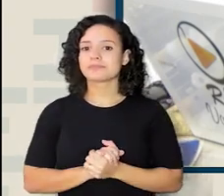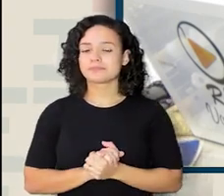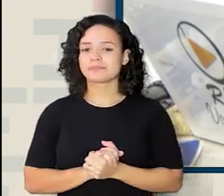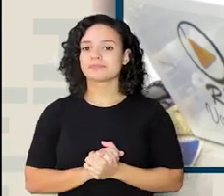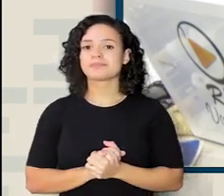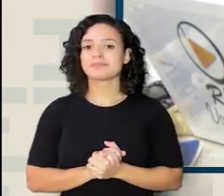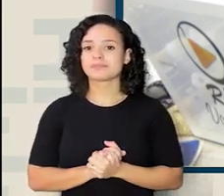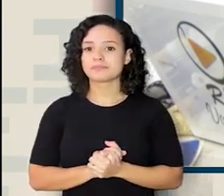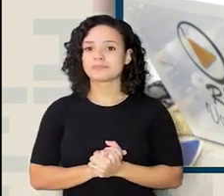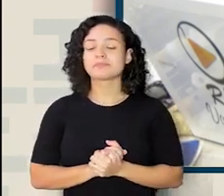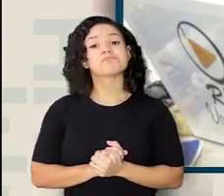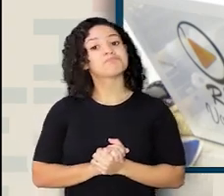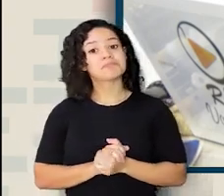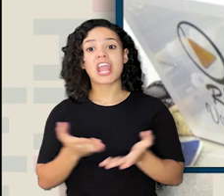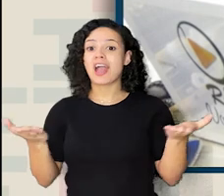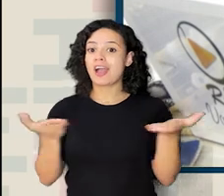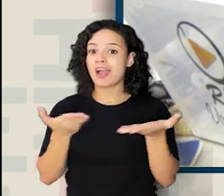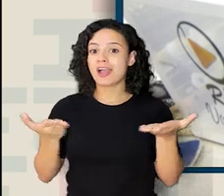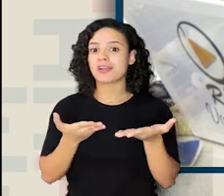Gente,